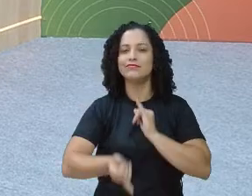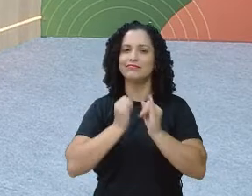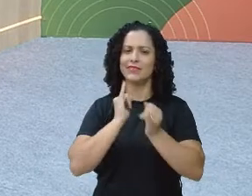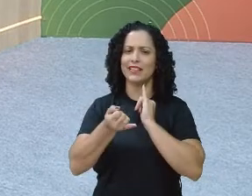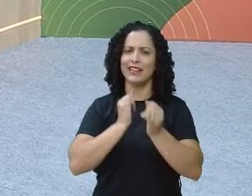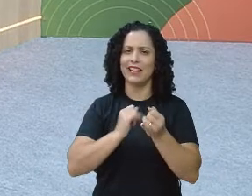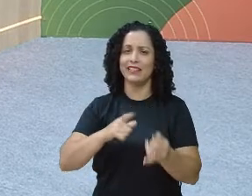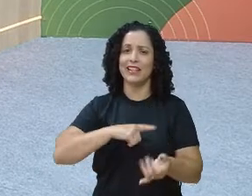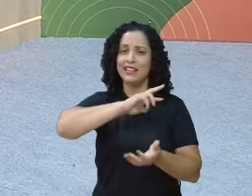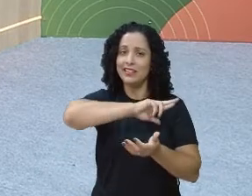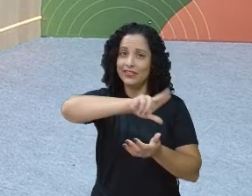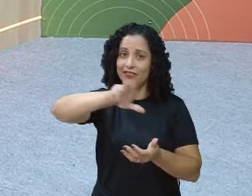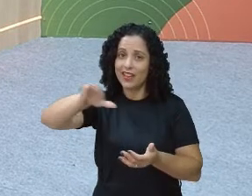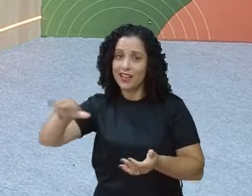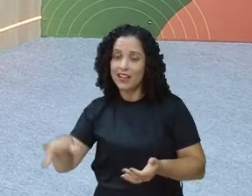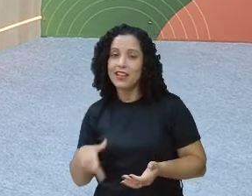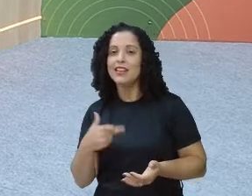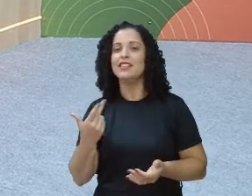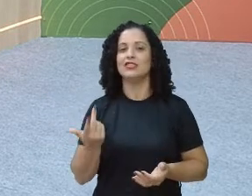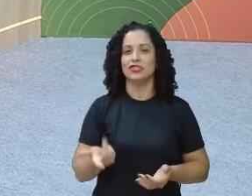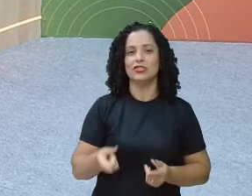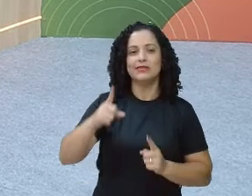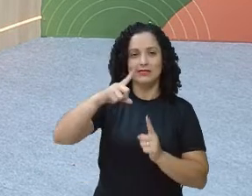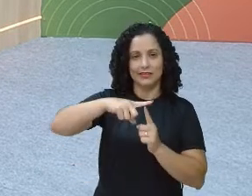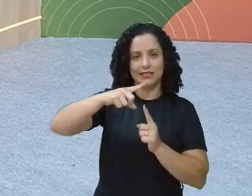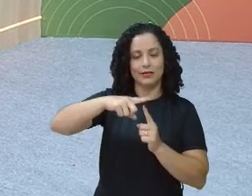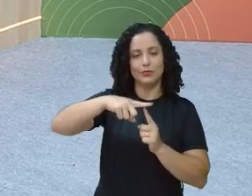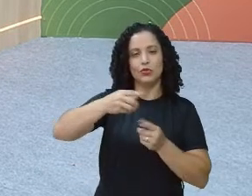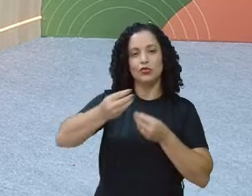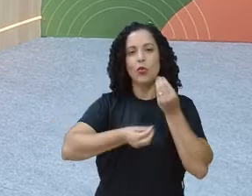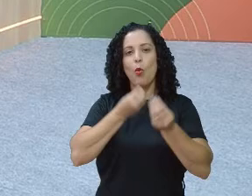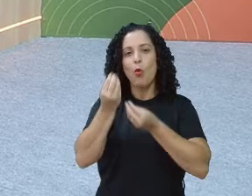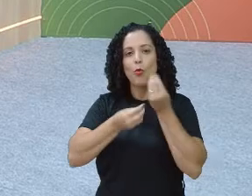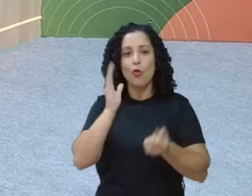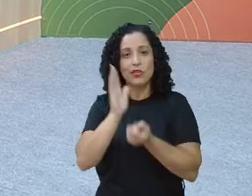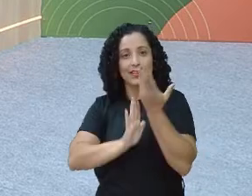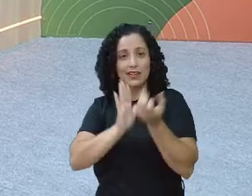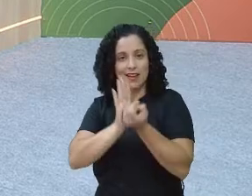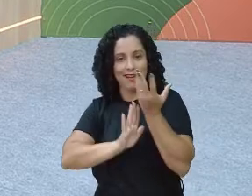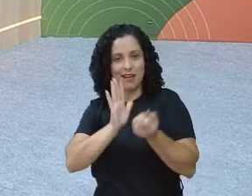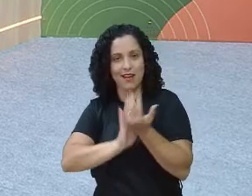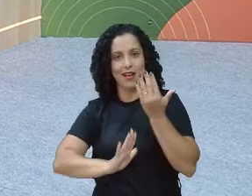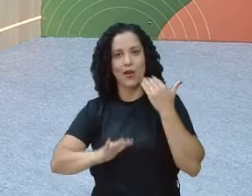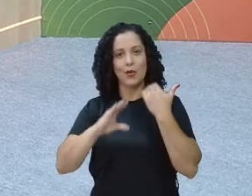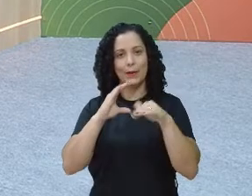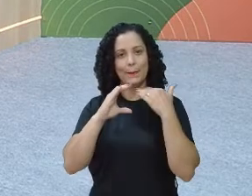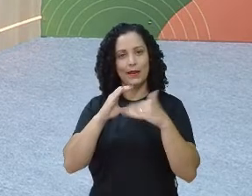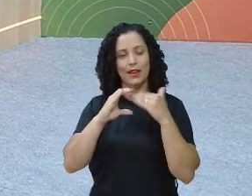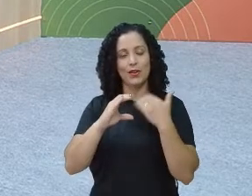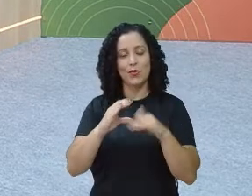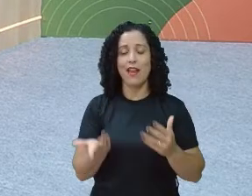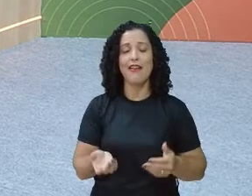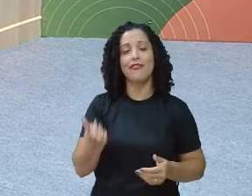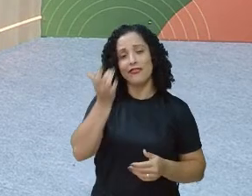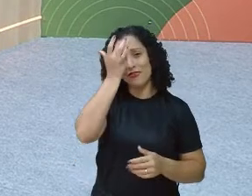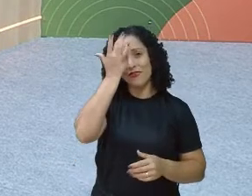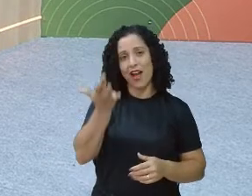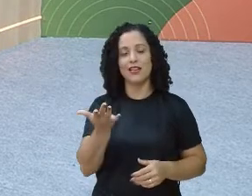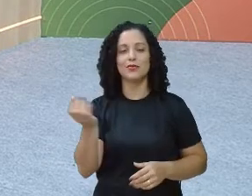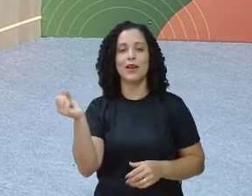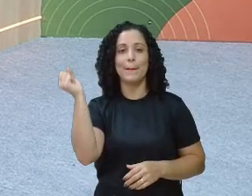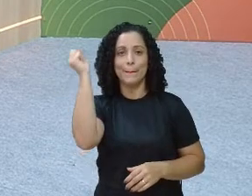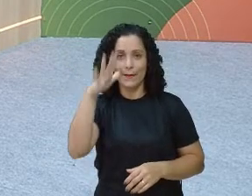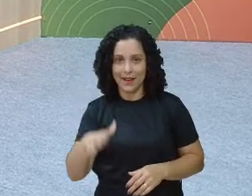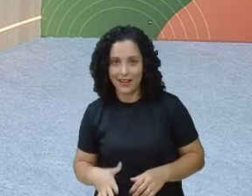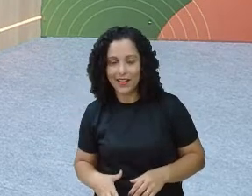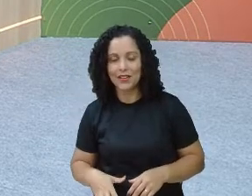tem várias formas de facilitar a feitura desse e-mail. Ele é fácil, barato, a resposta é